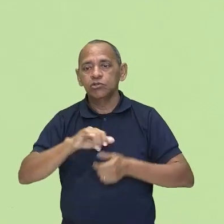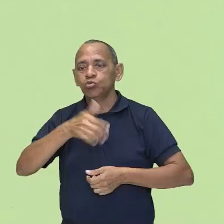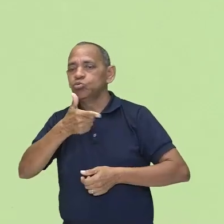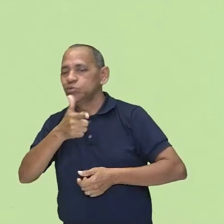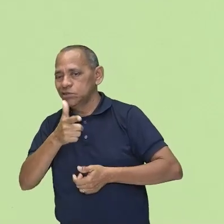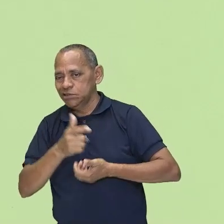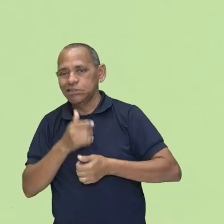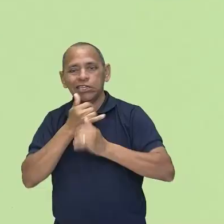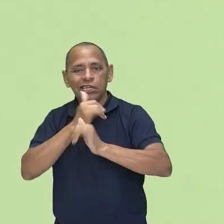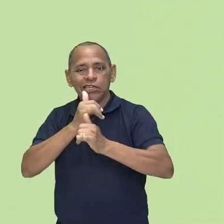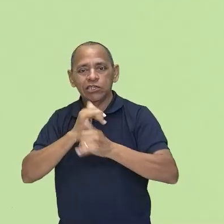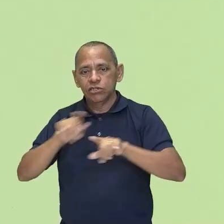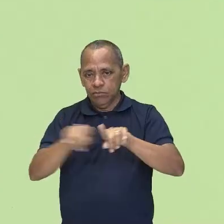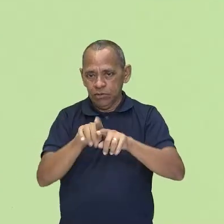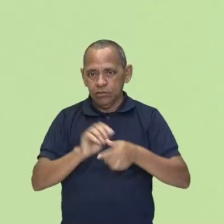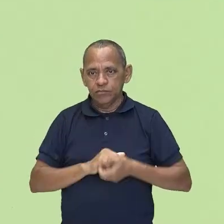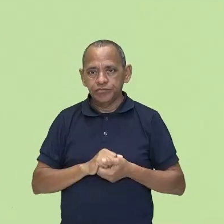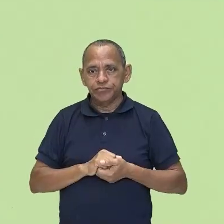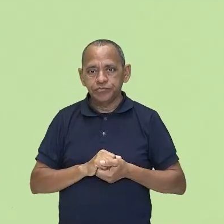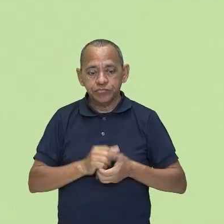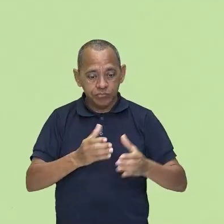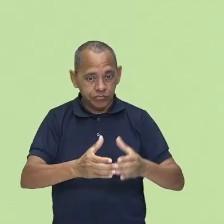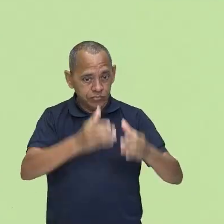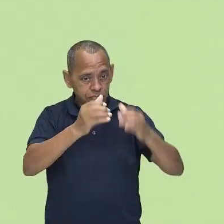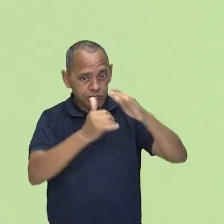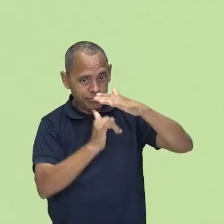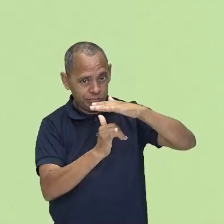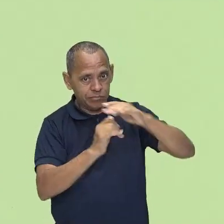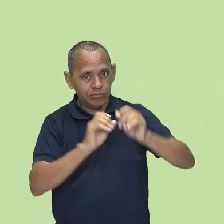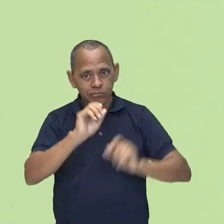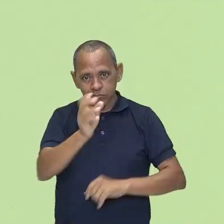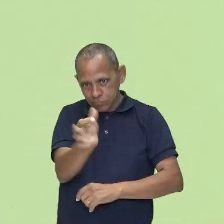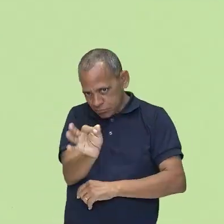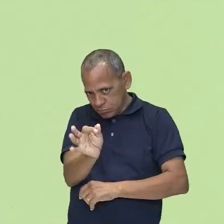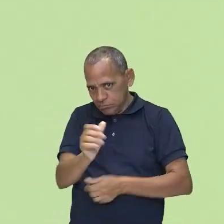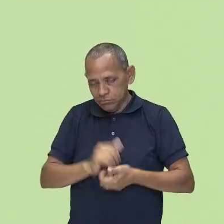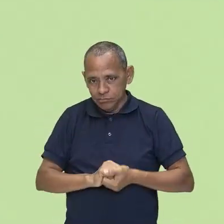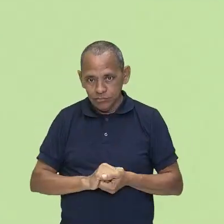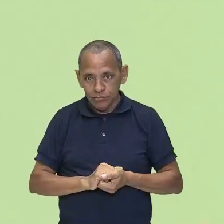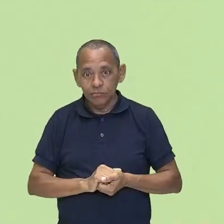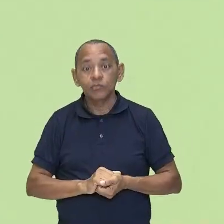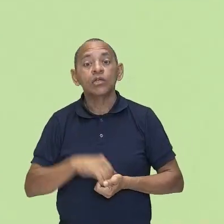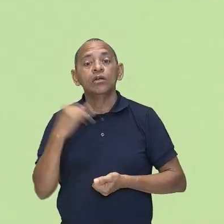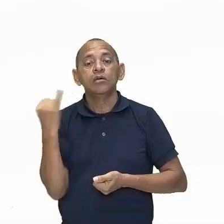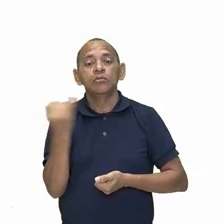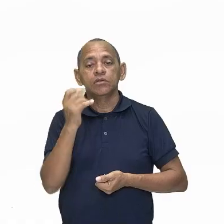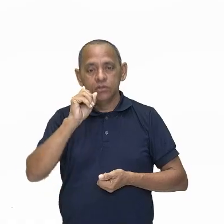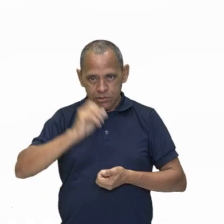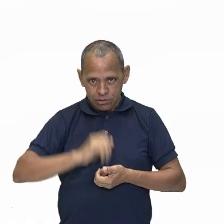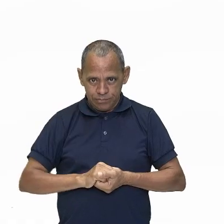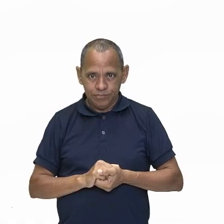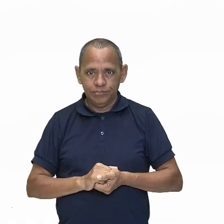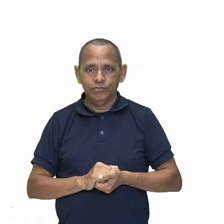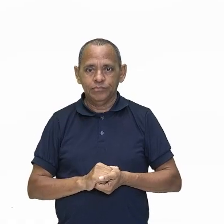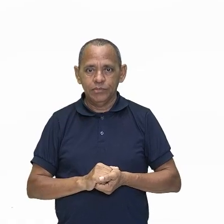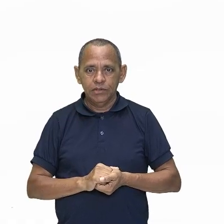é a nossa energia nuclear, tá certo? Então, é importante notar o